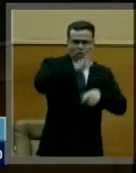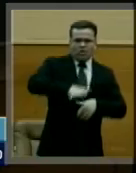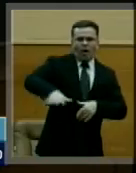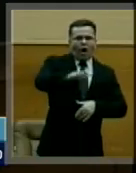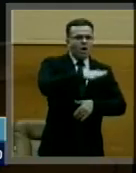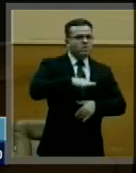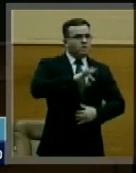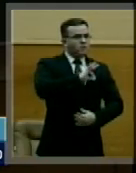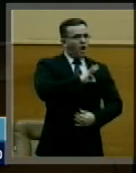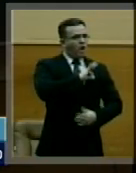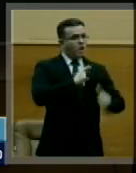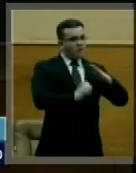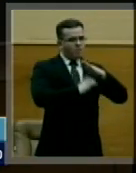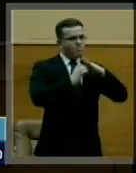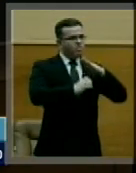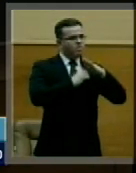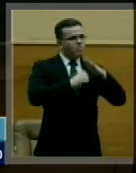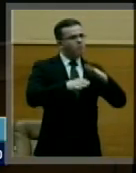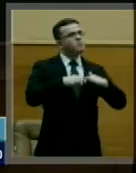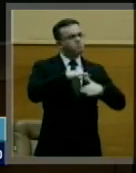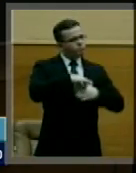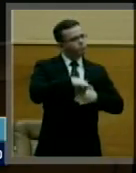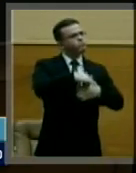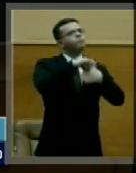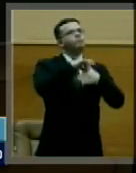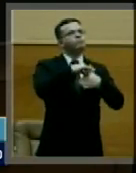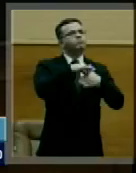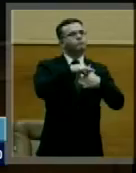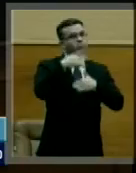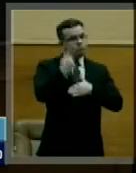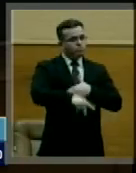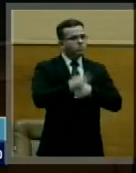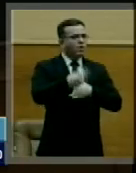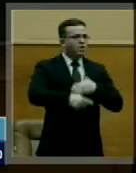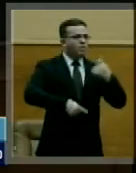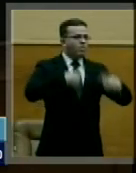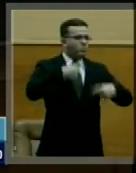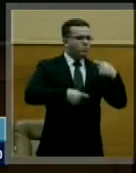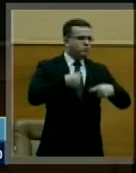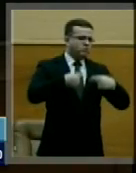da empresa responsável pela política agropecuária do estado.